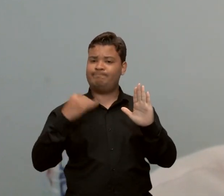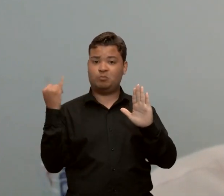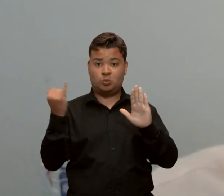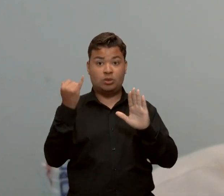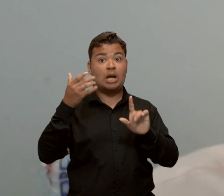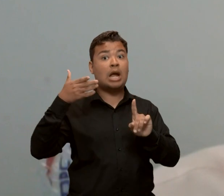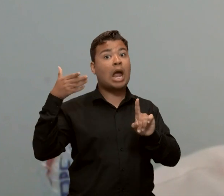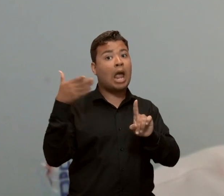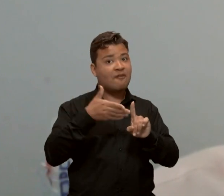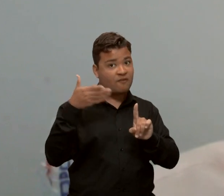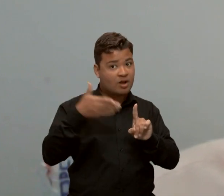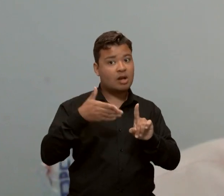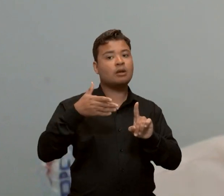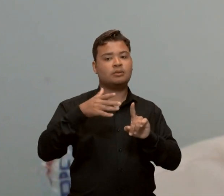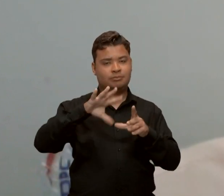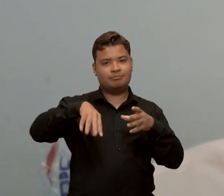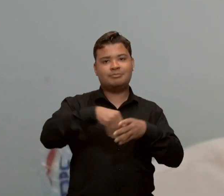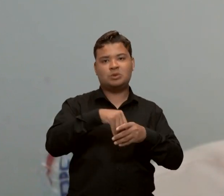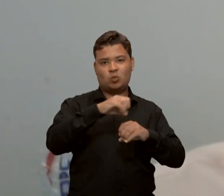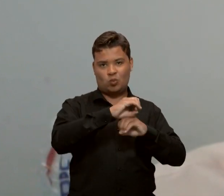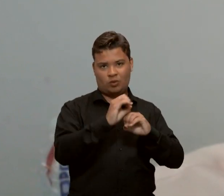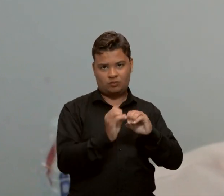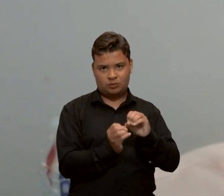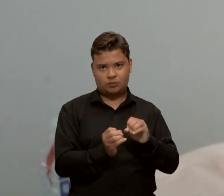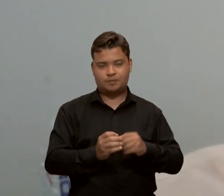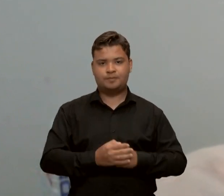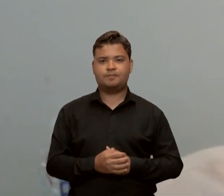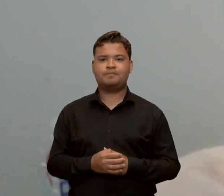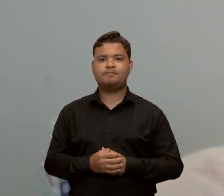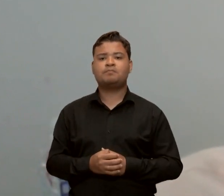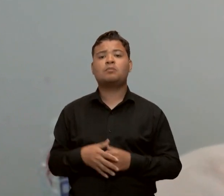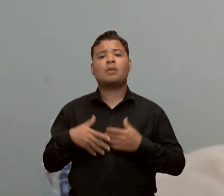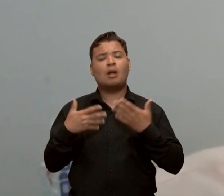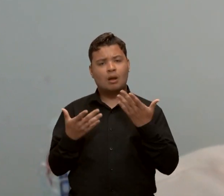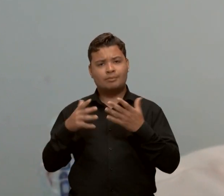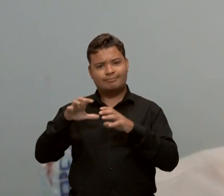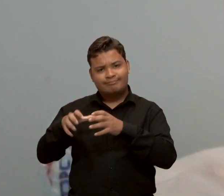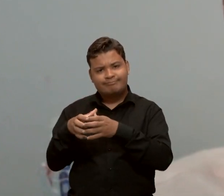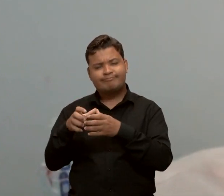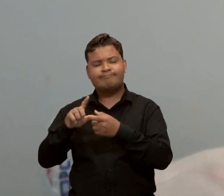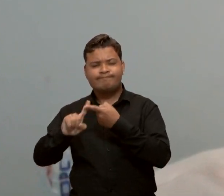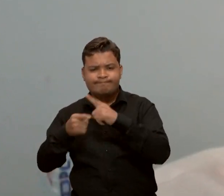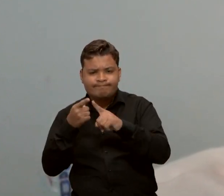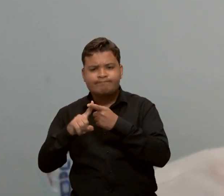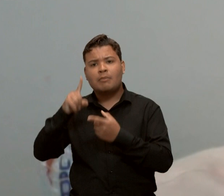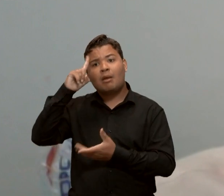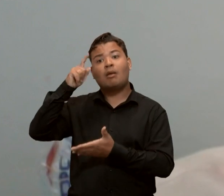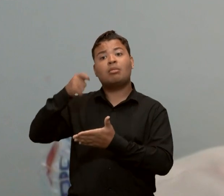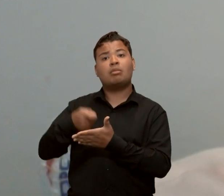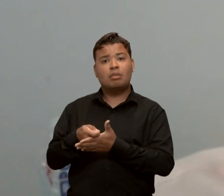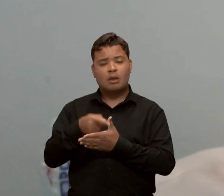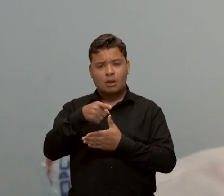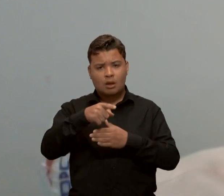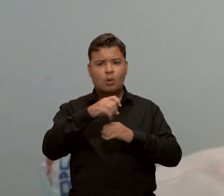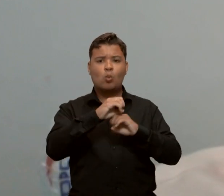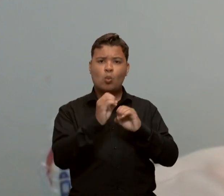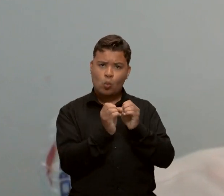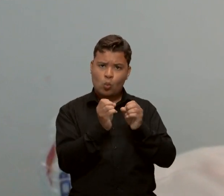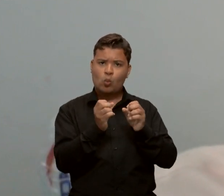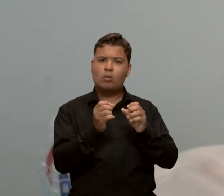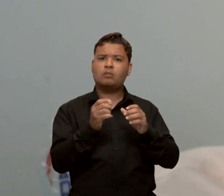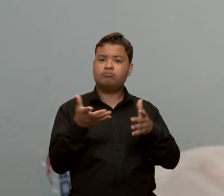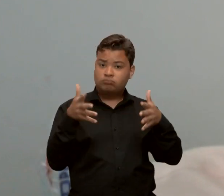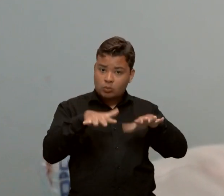importante para a universidade, e ela resolve, então, manter o programa e modifica a forma de aplicação.